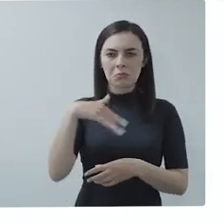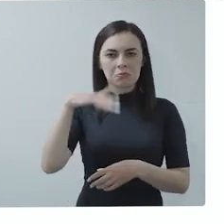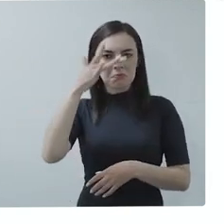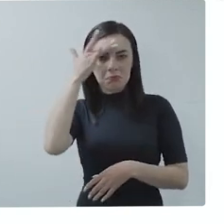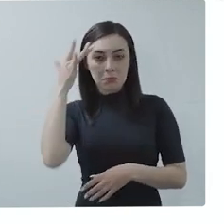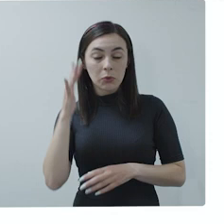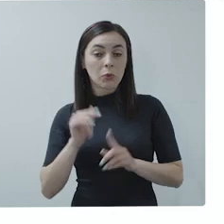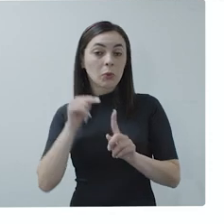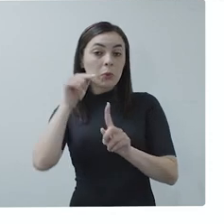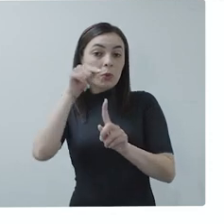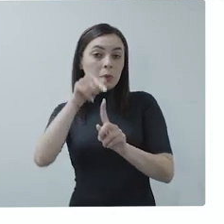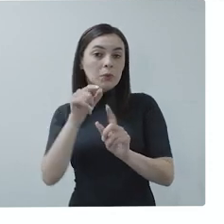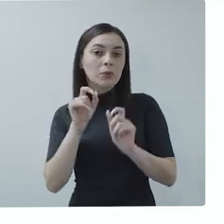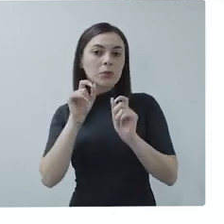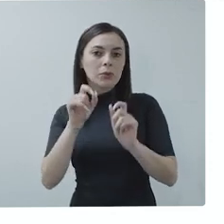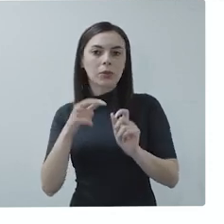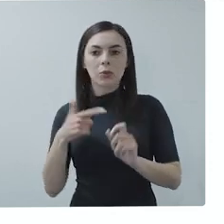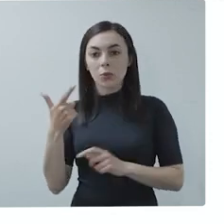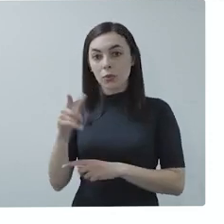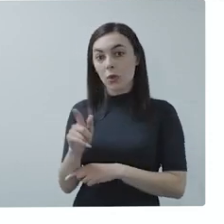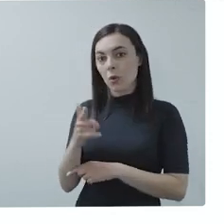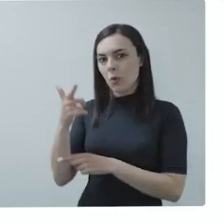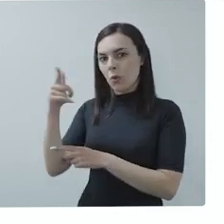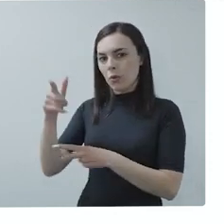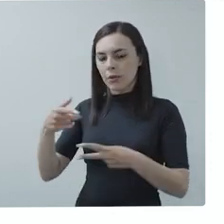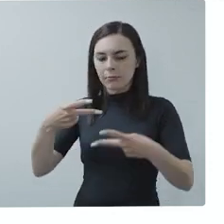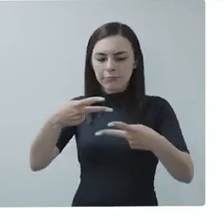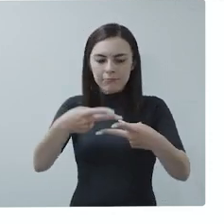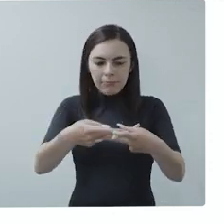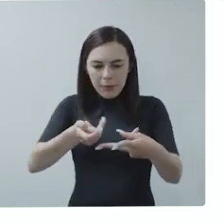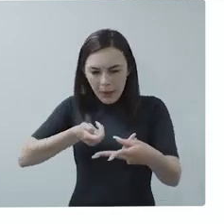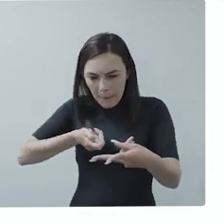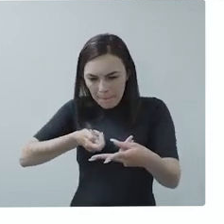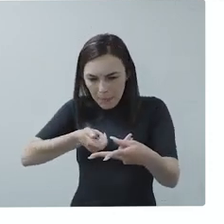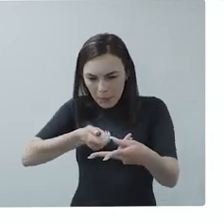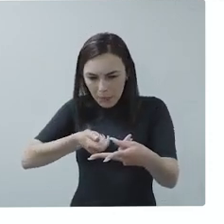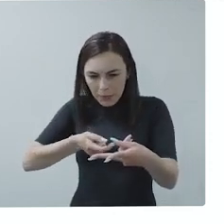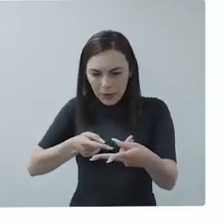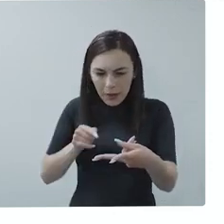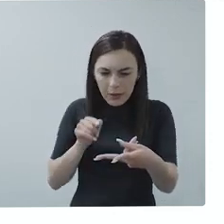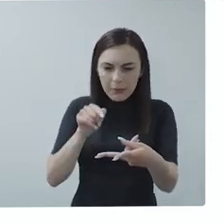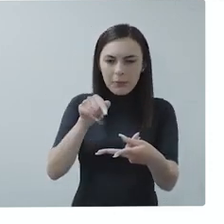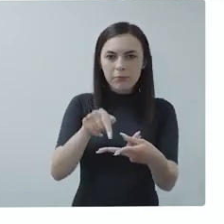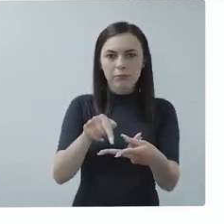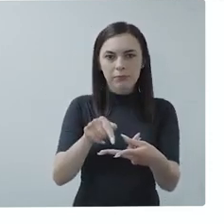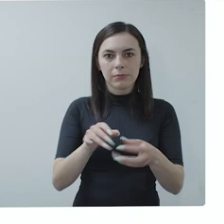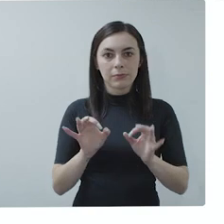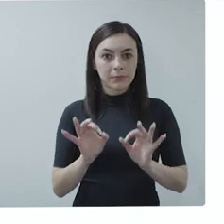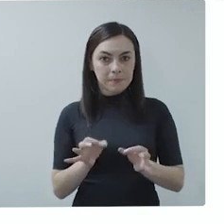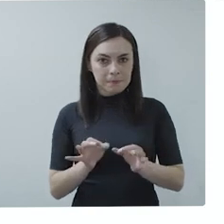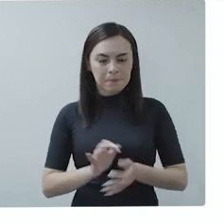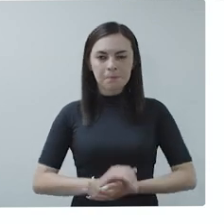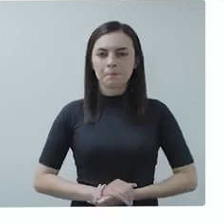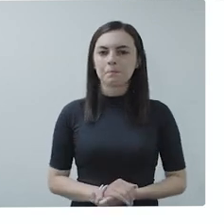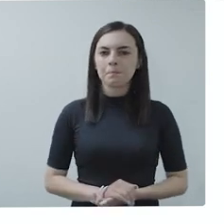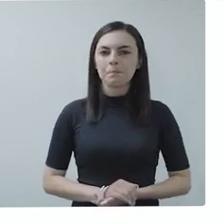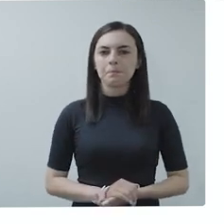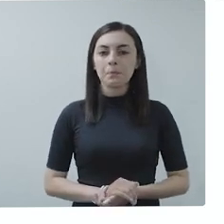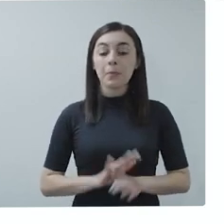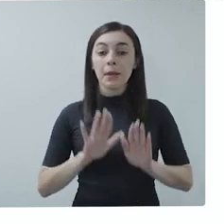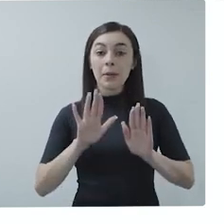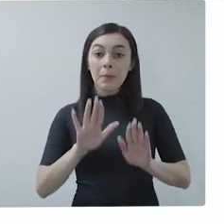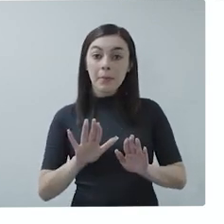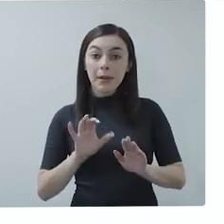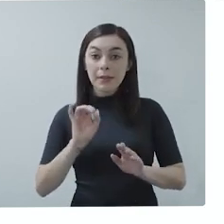que acertar com uma outra bolinha, têm que acertar as bolinhas que estão dentro do triângulo. E a bolinha que